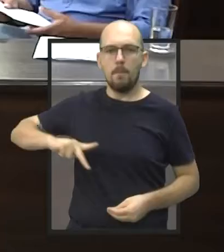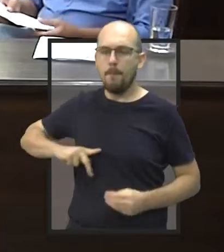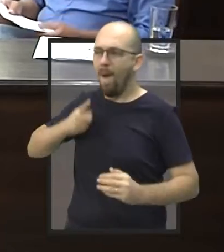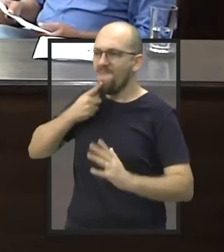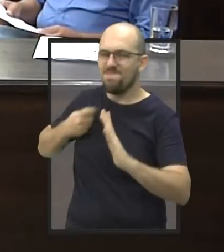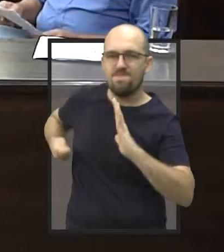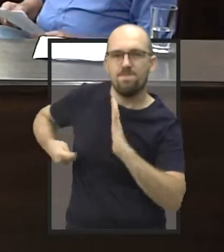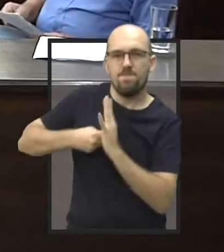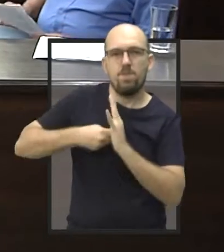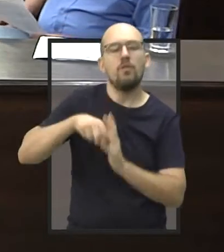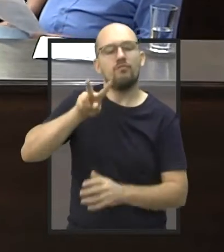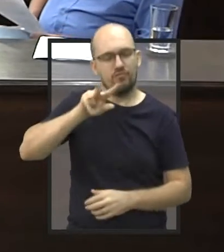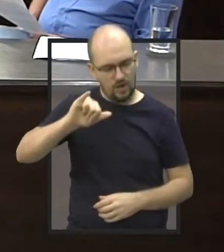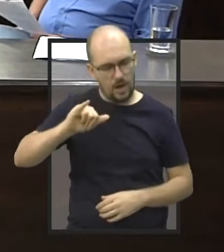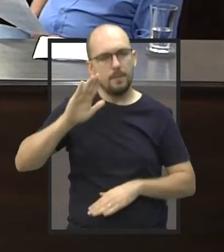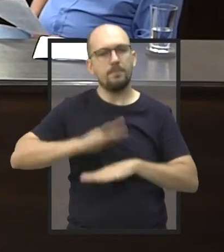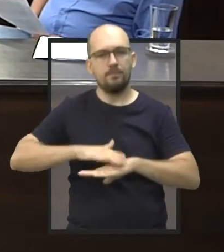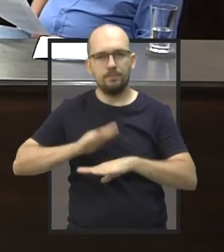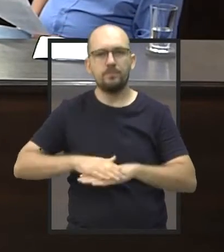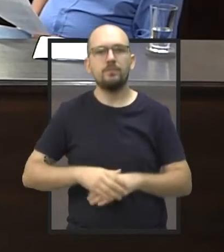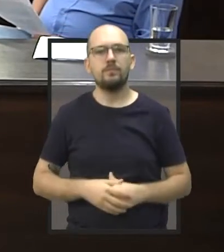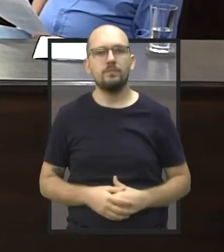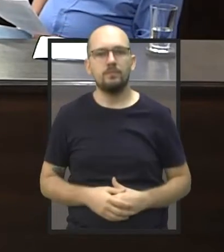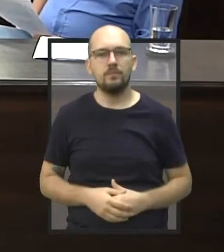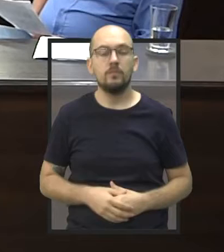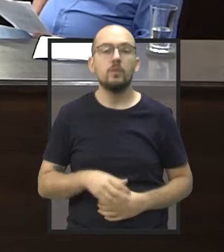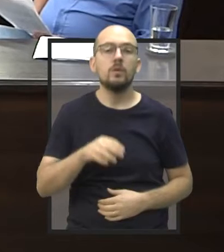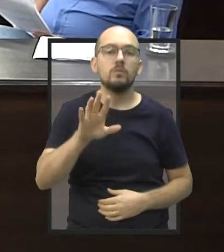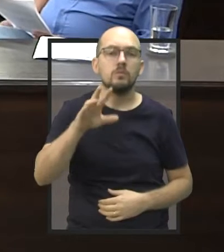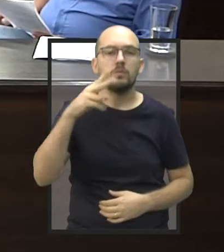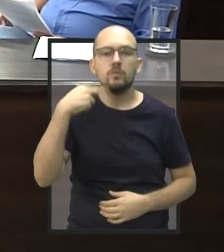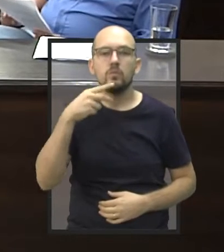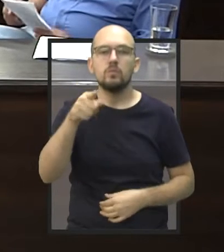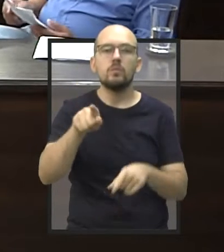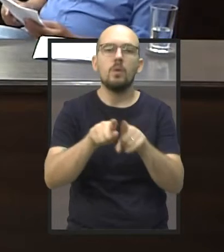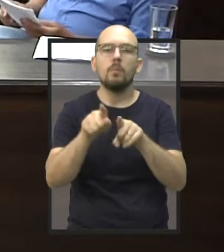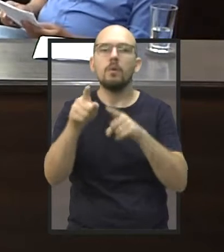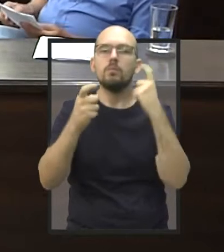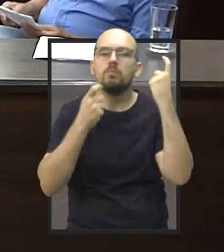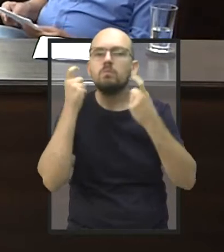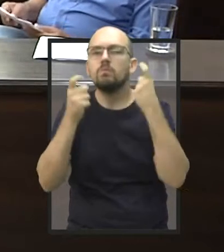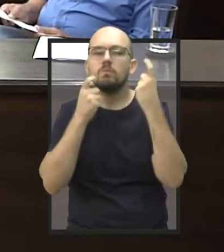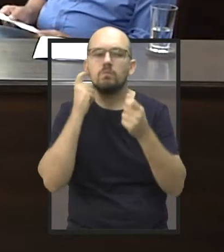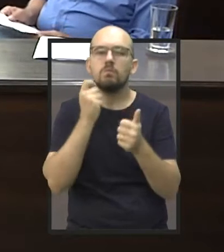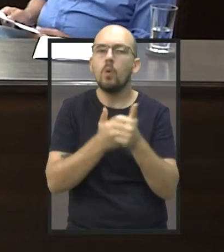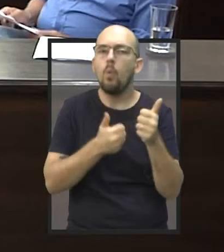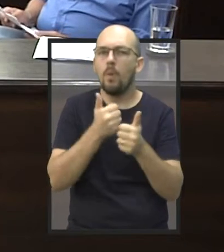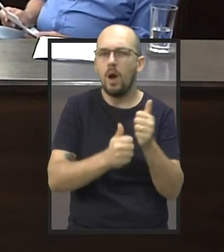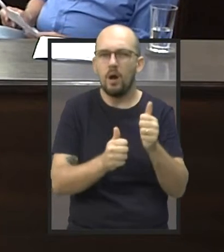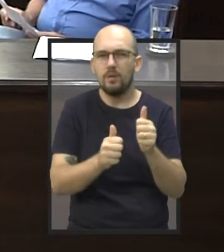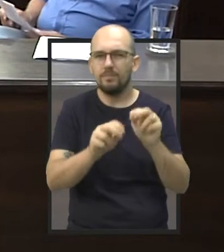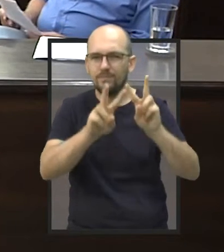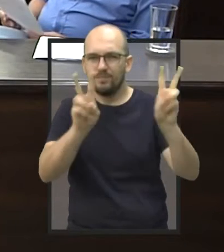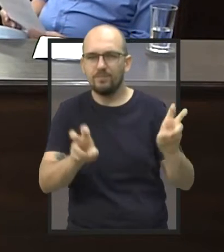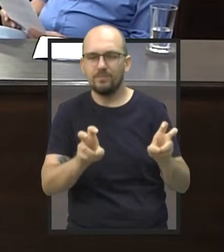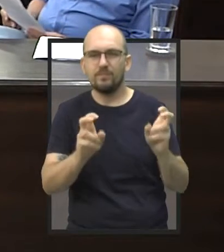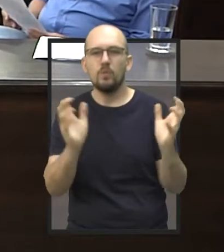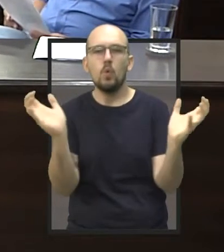União. Vereador, o senhor também está preocupado e tem acompanhado de perto o drama vivido pela